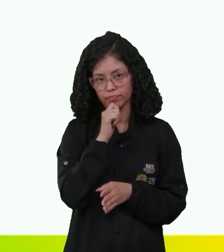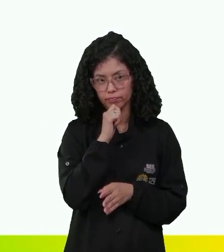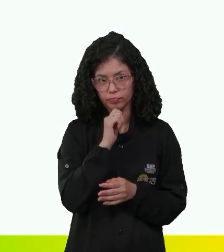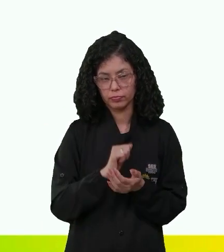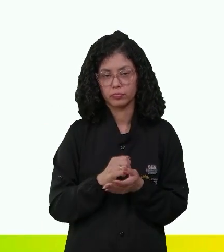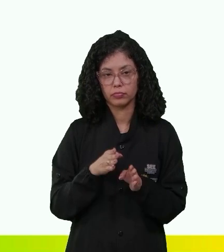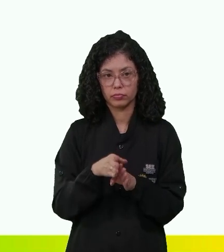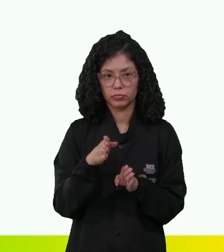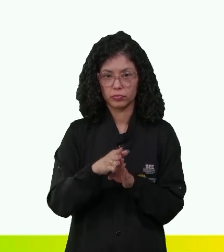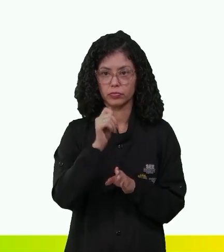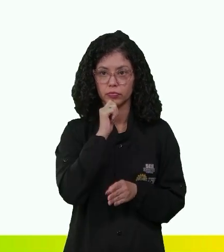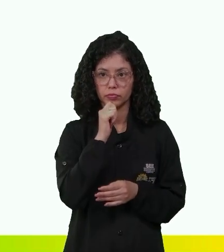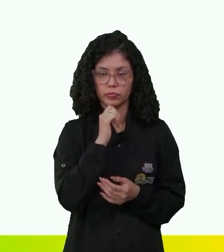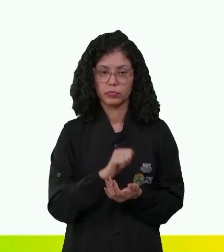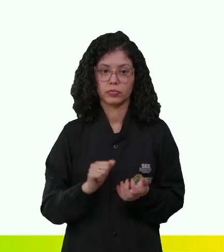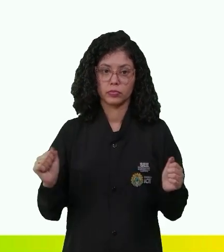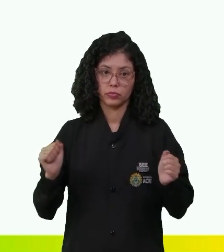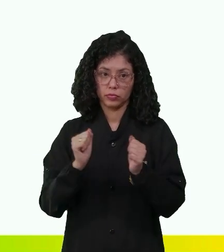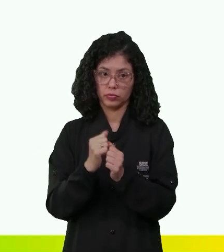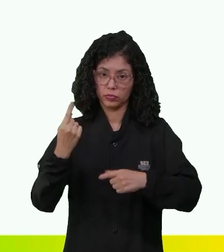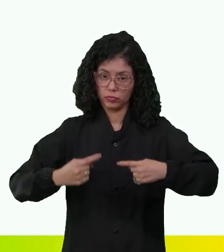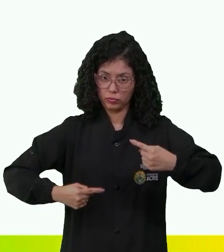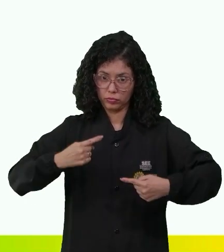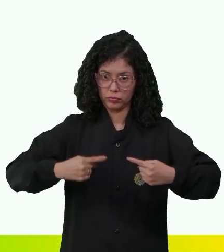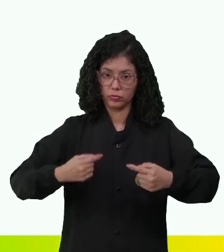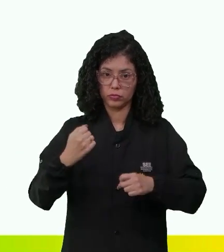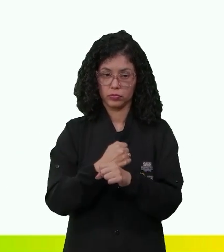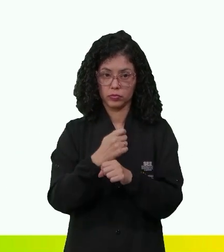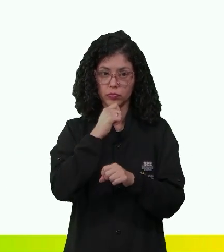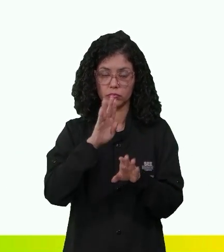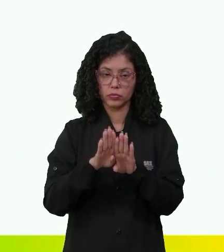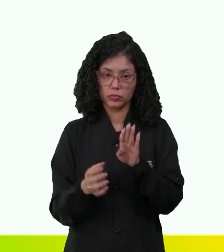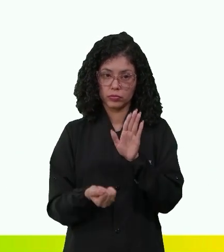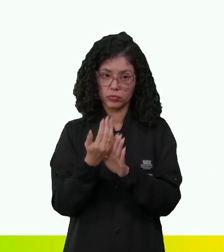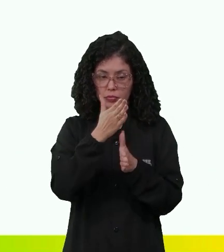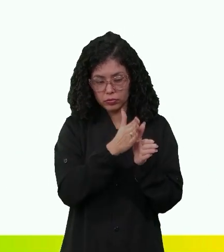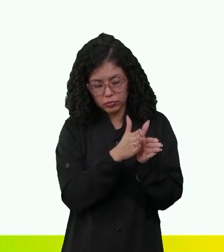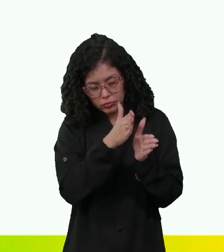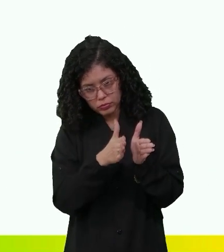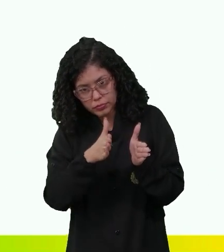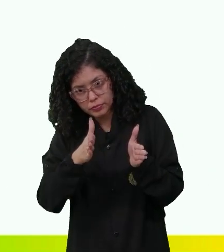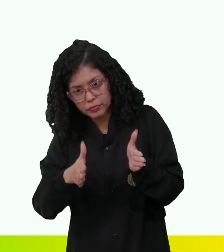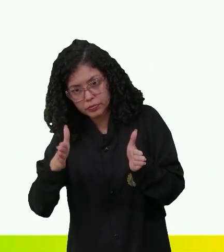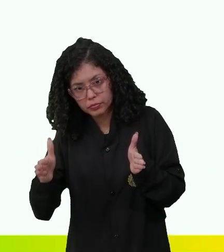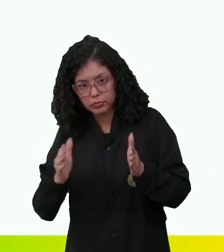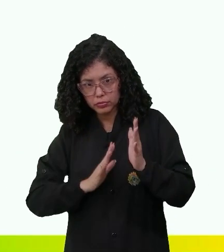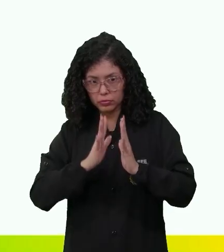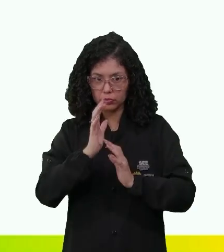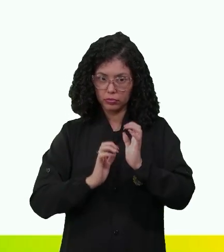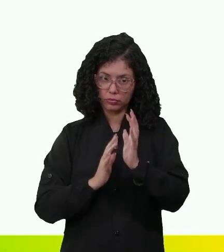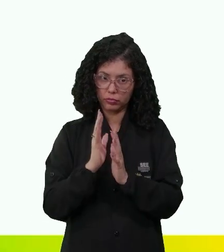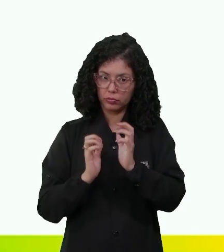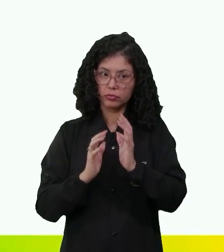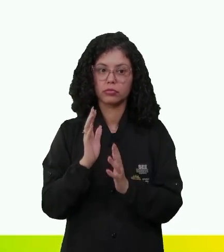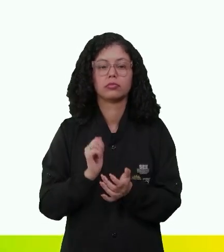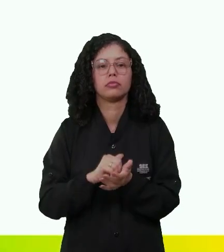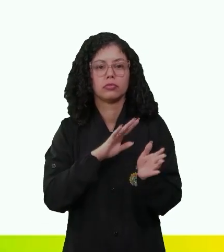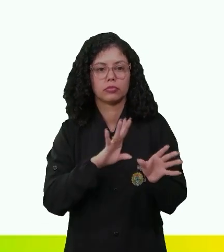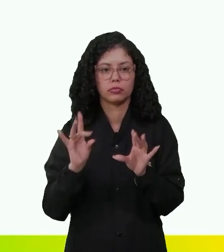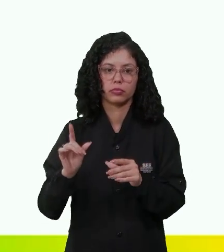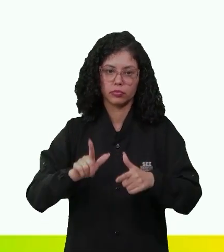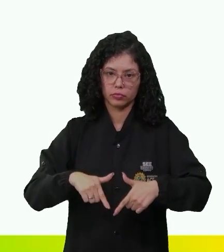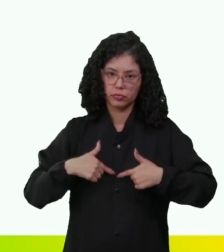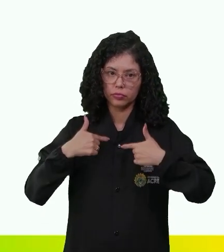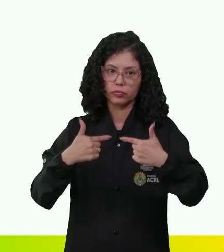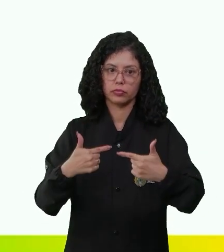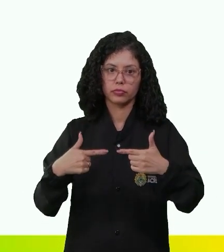e a consolidação. A unidade política foi construída de forma gradual, conflituosa, através das